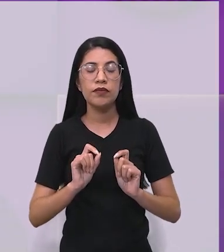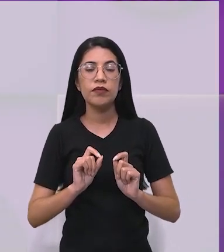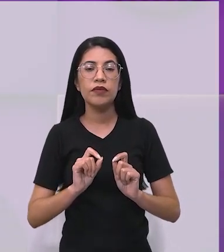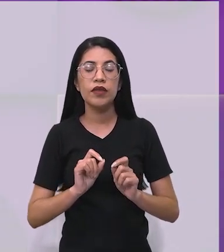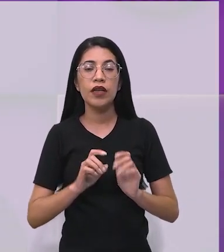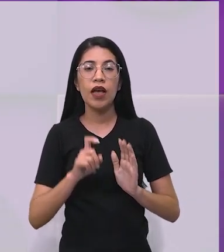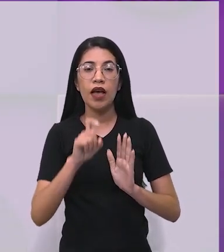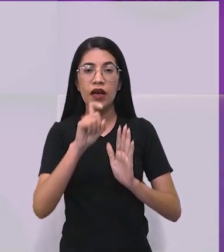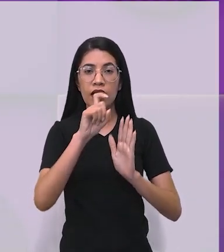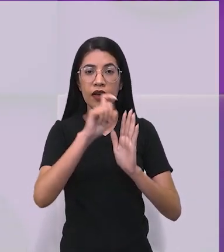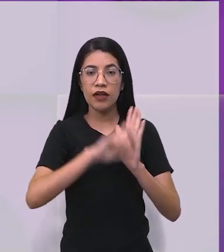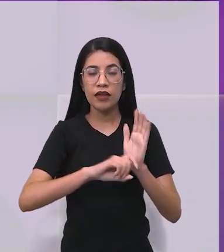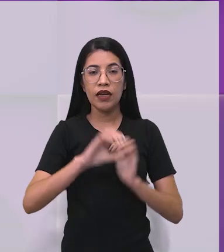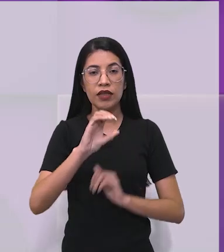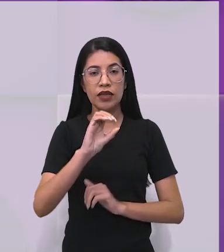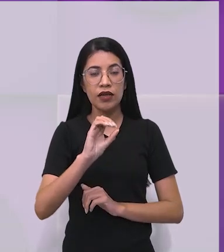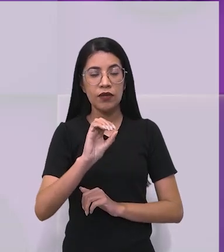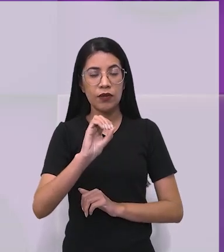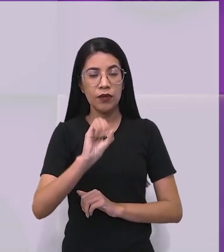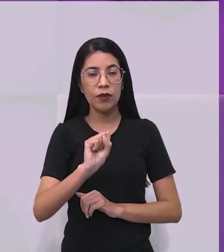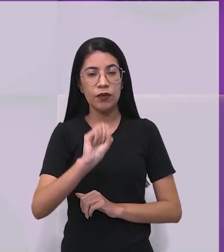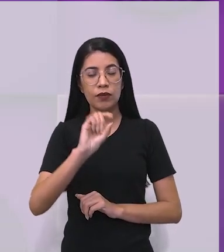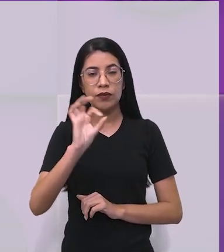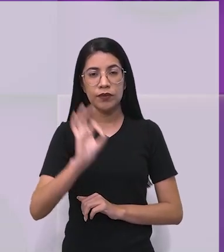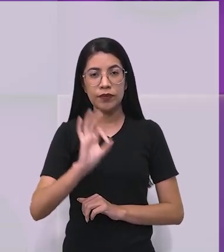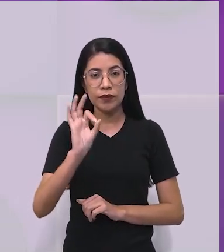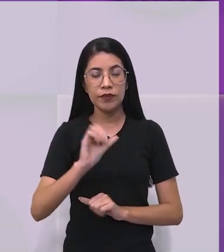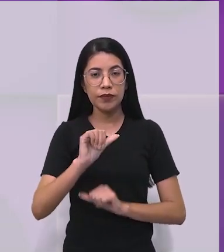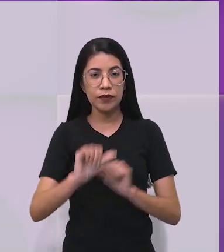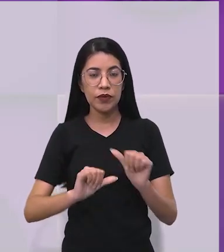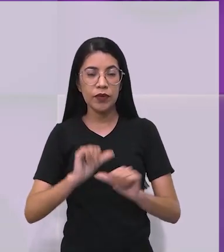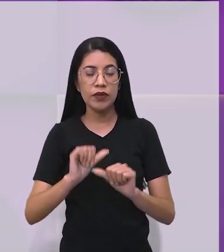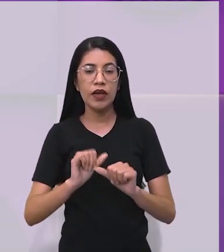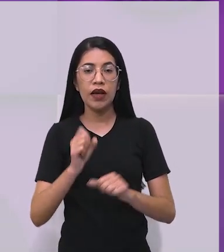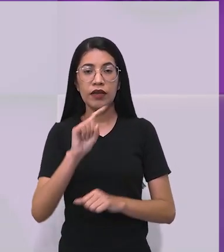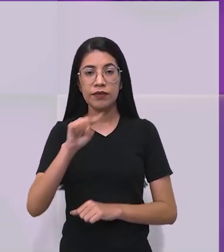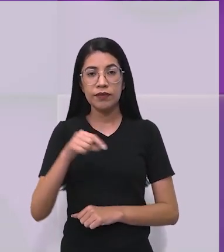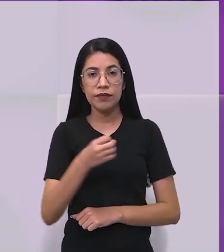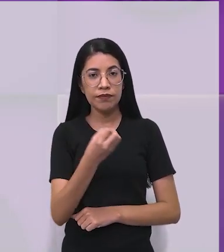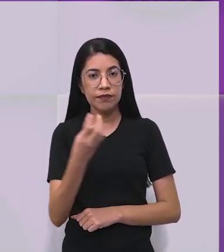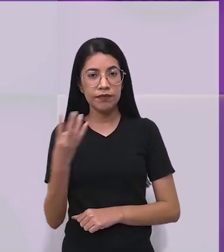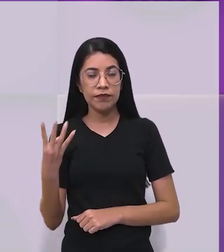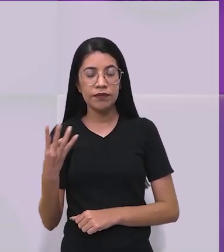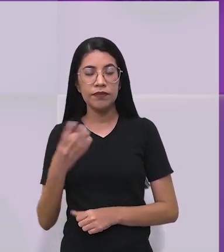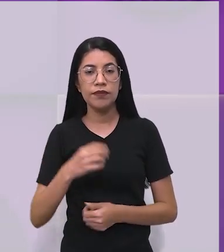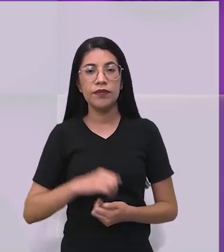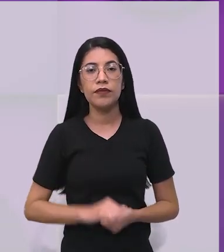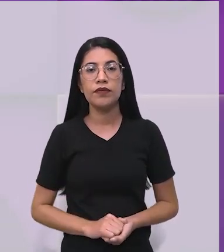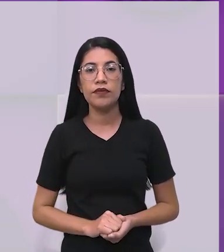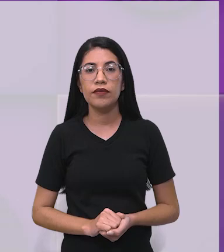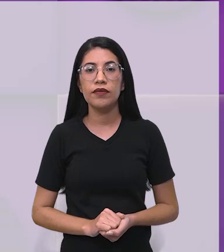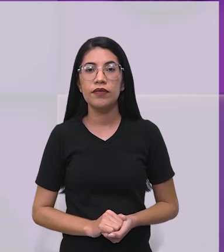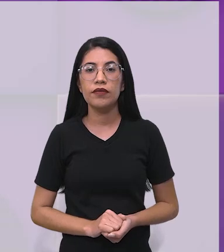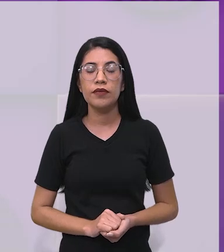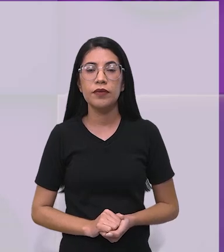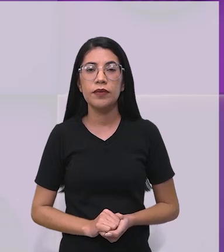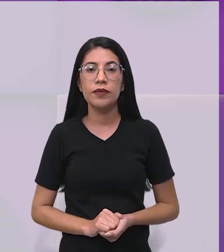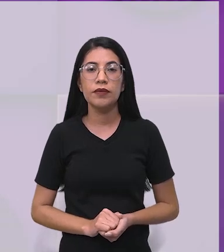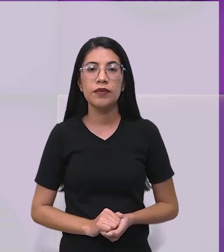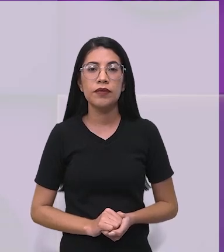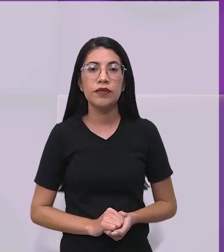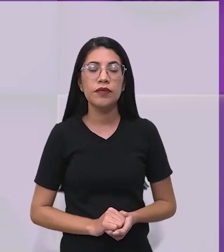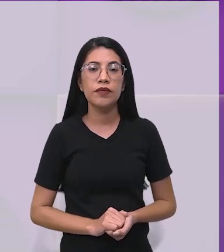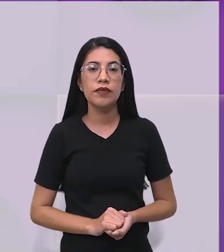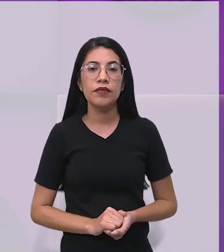a taxa, que é 8%, eu vou transformar em número decimal, tá? Como eu falei para